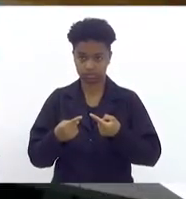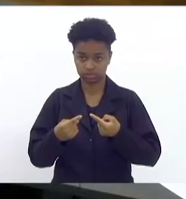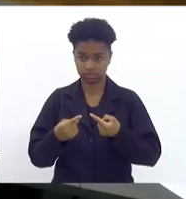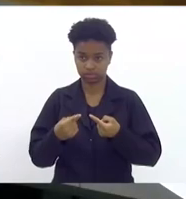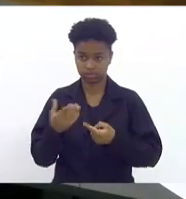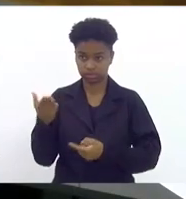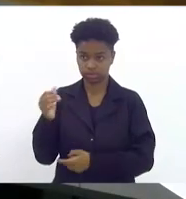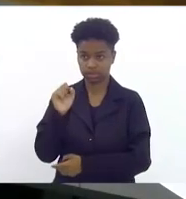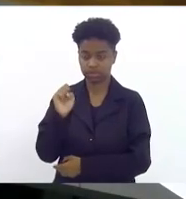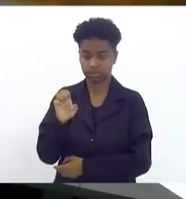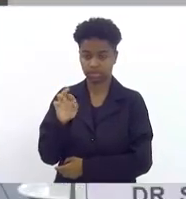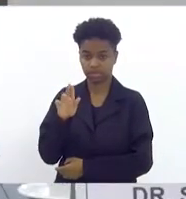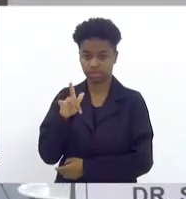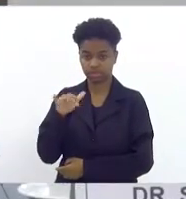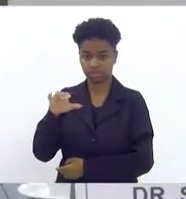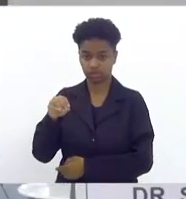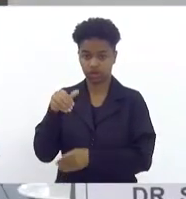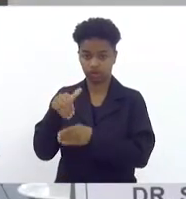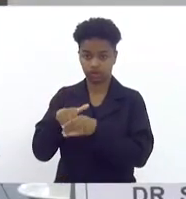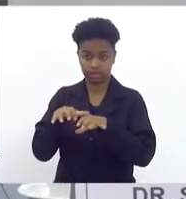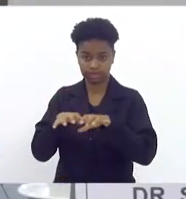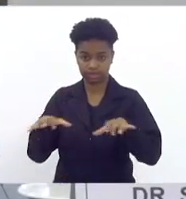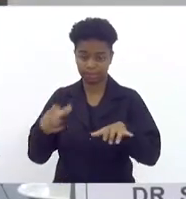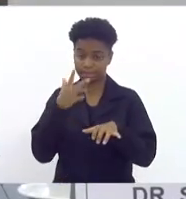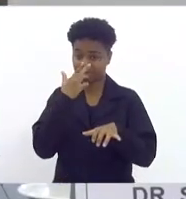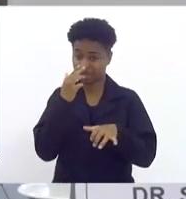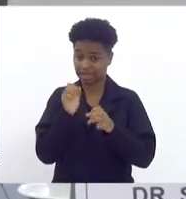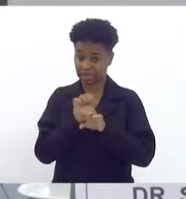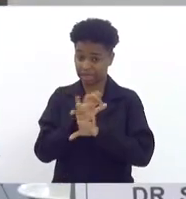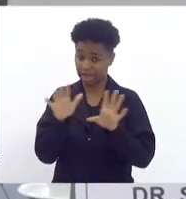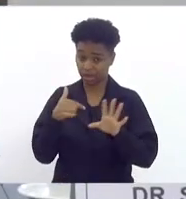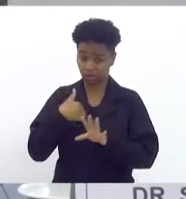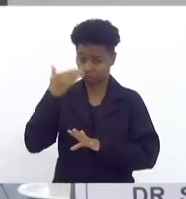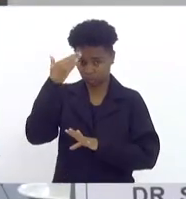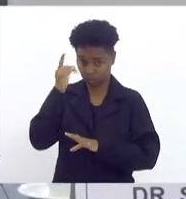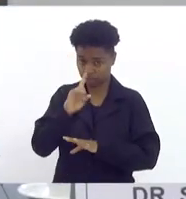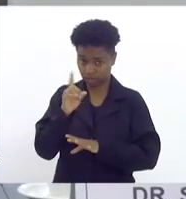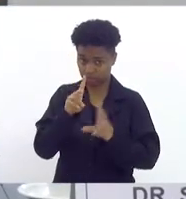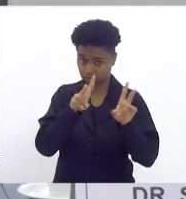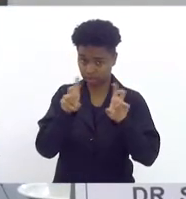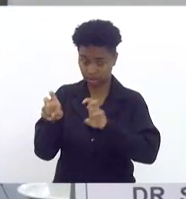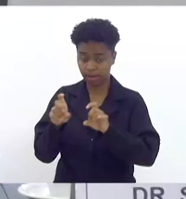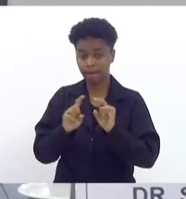autor do voto em separado, me parece claro aqui, não sou um expert na matéria,